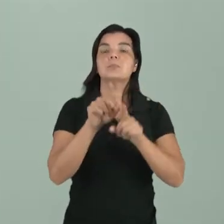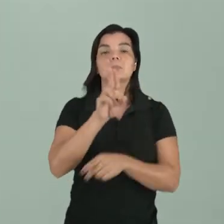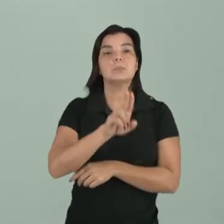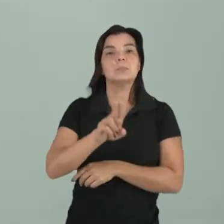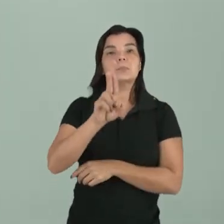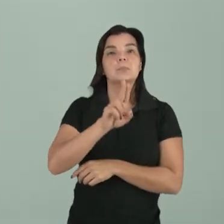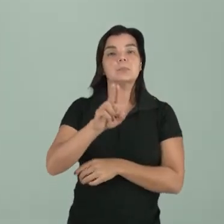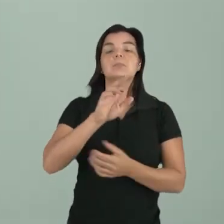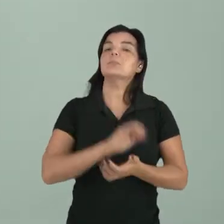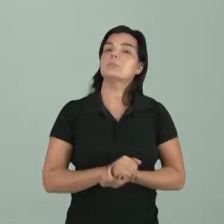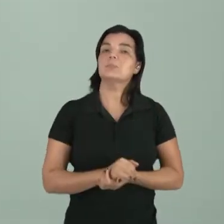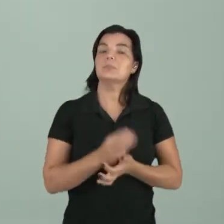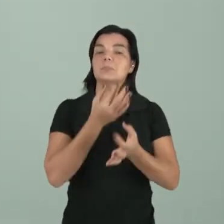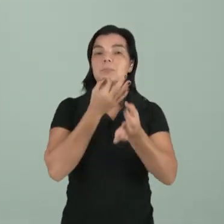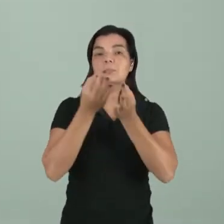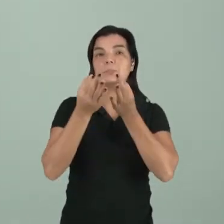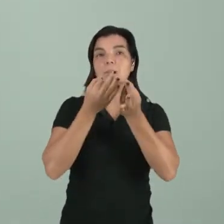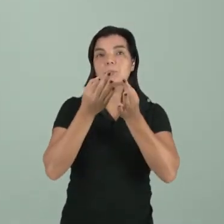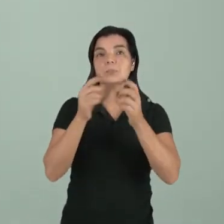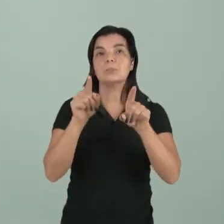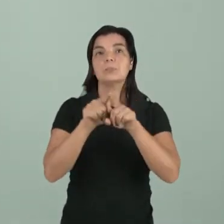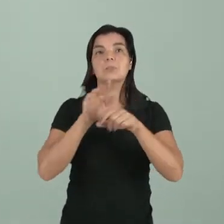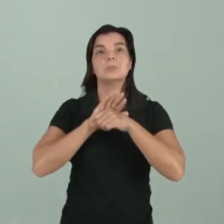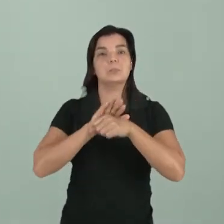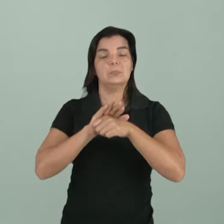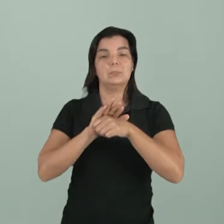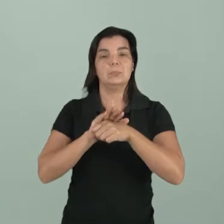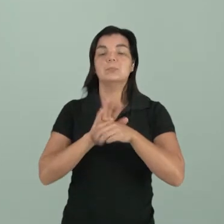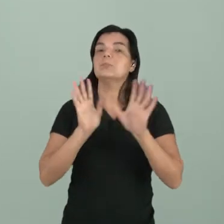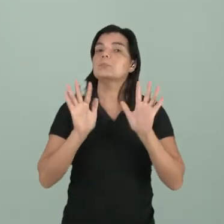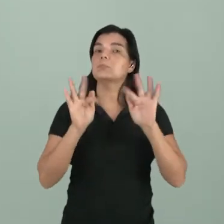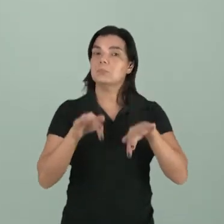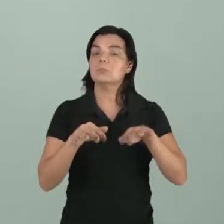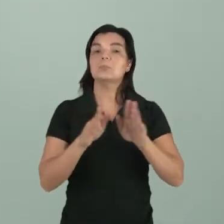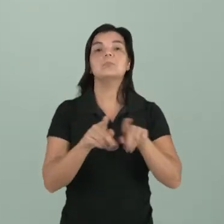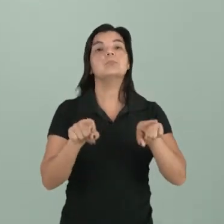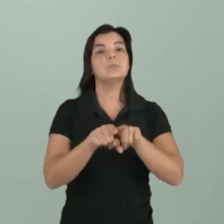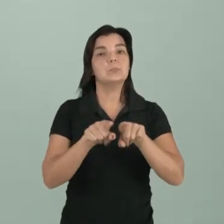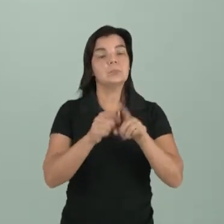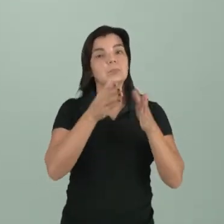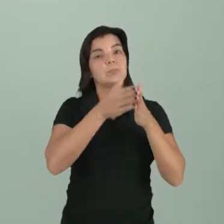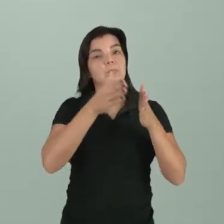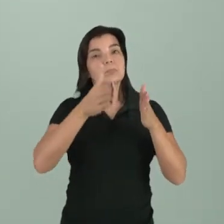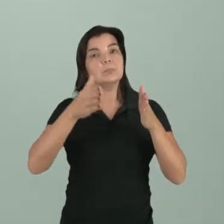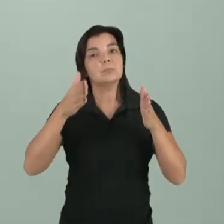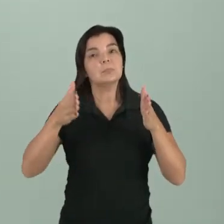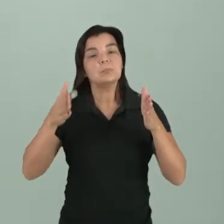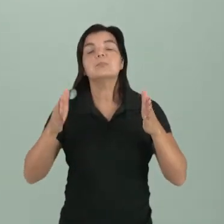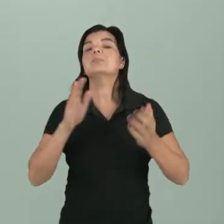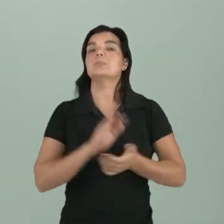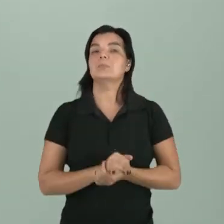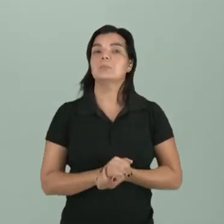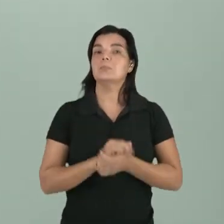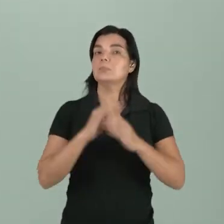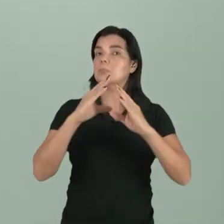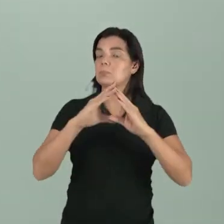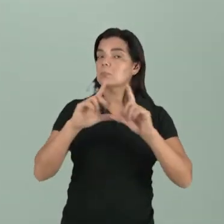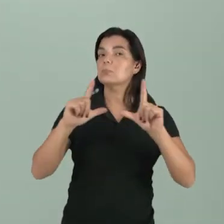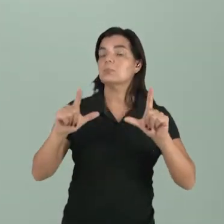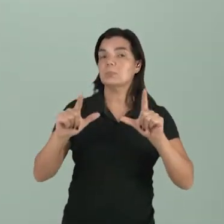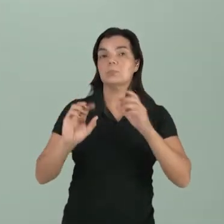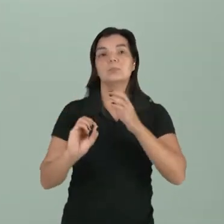dados utilizados como argumento para sustentar a conclusão, obedecer uma